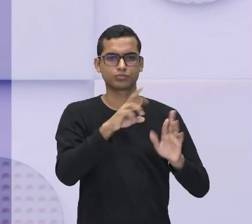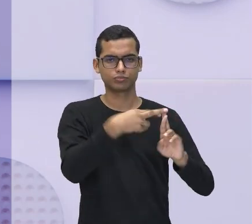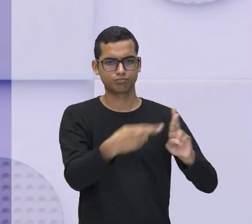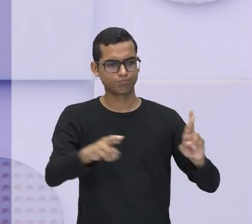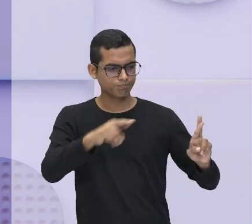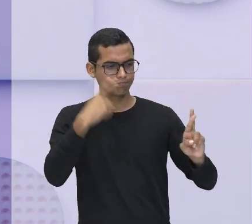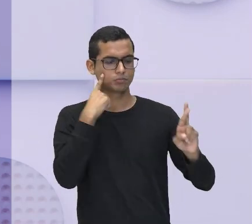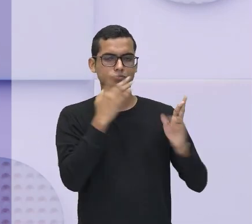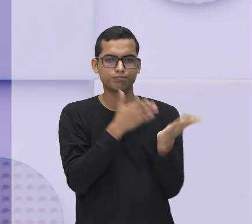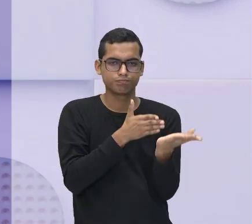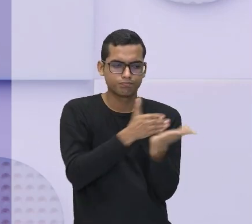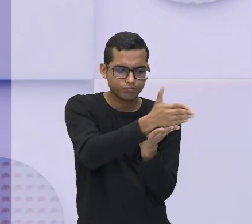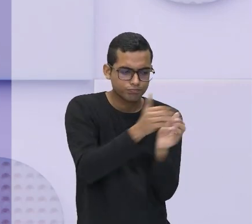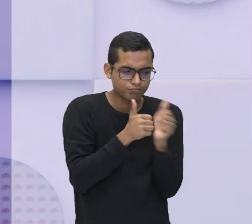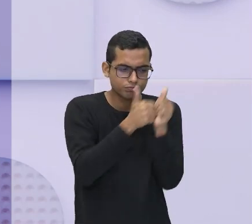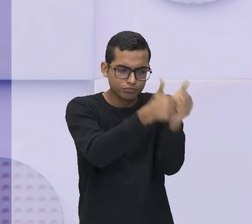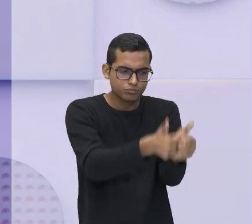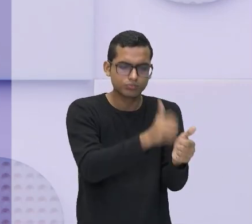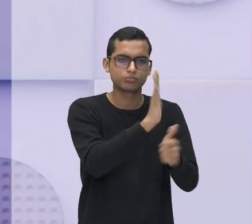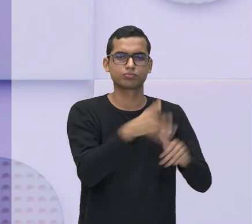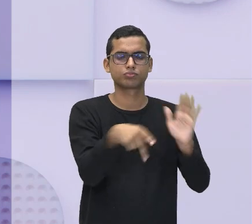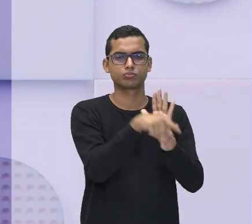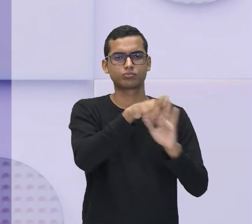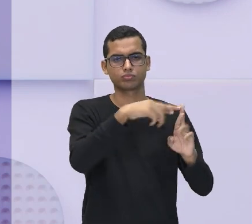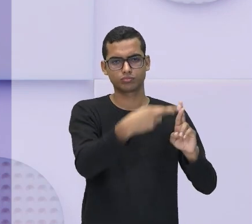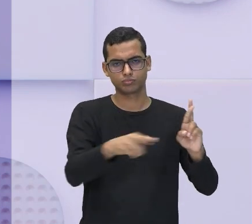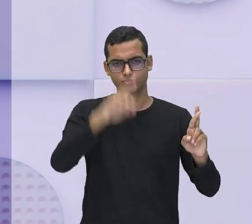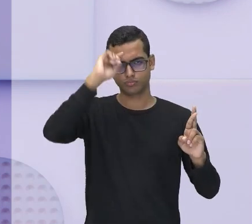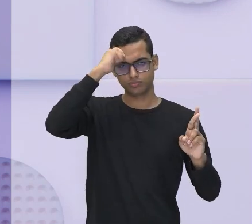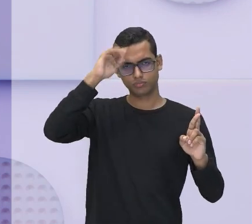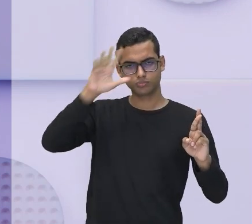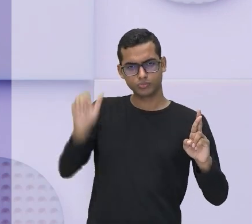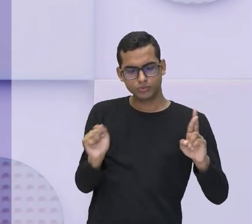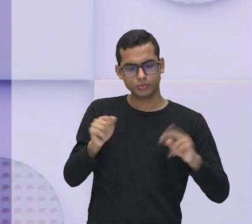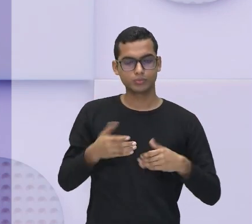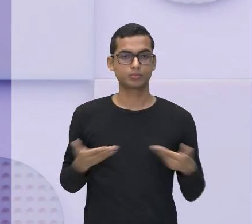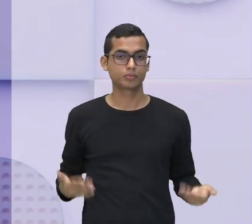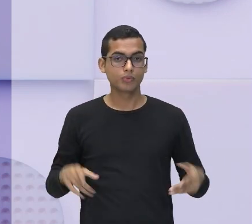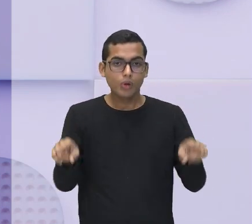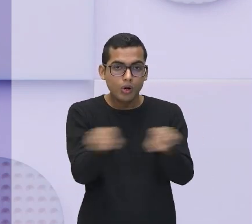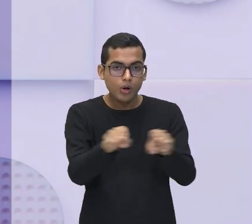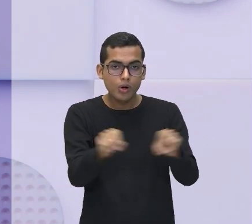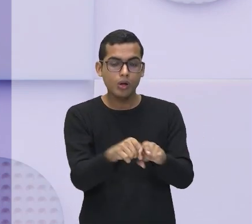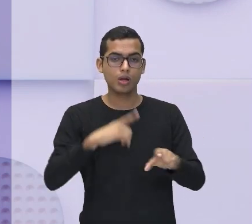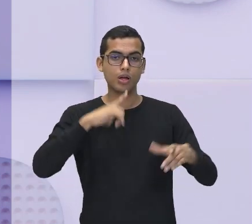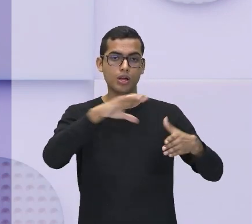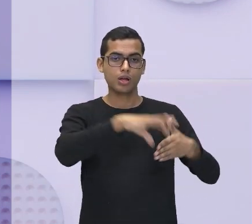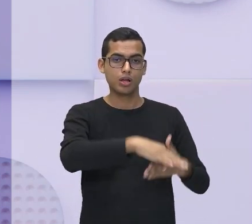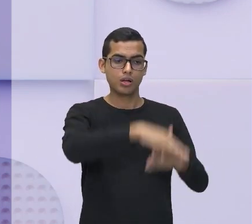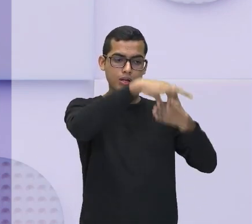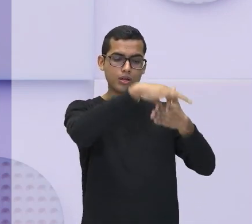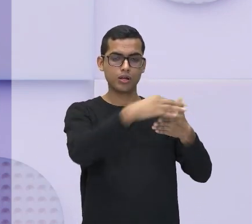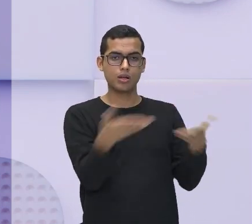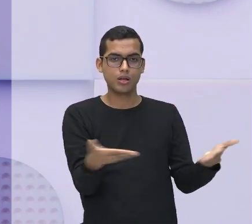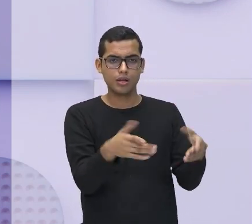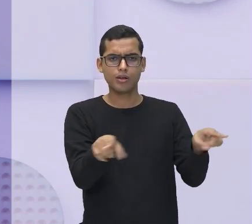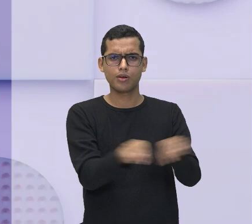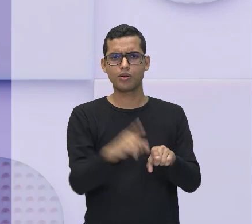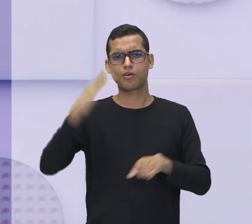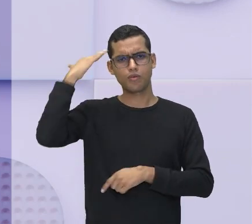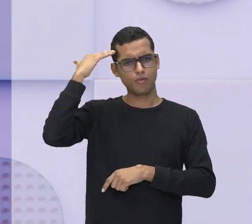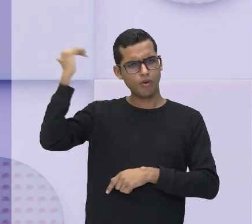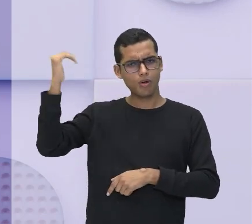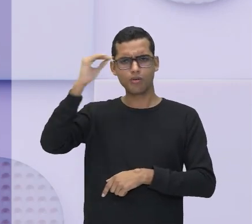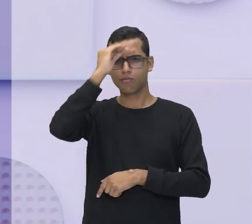e os adeptos, as lideranças dessas religiões estão cada vez mais, são cada vez mais conhecedoras